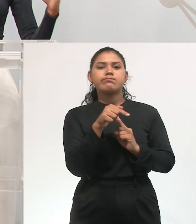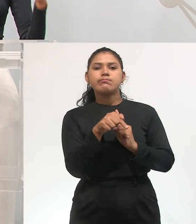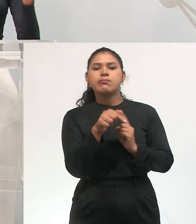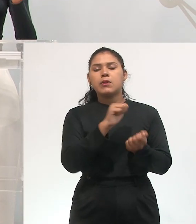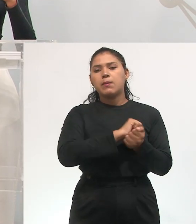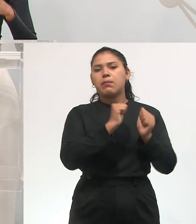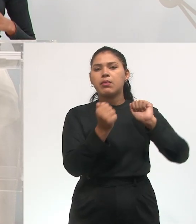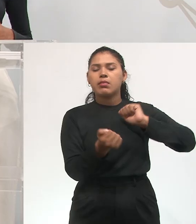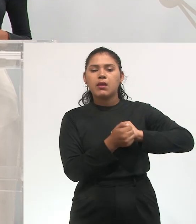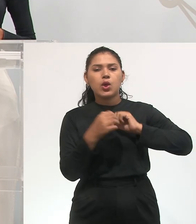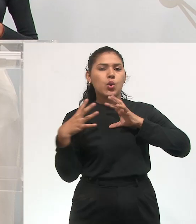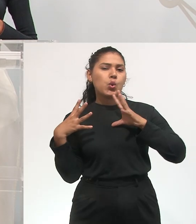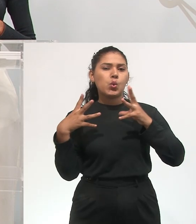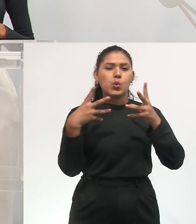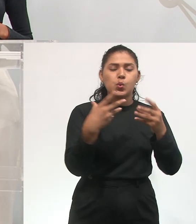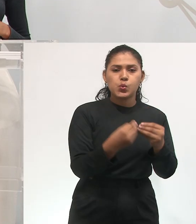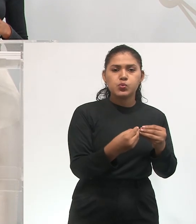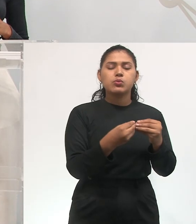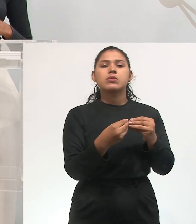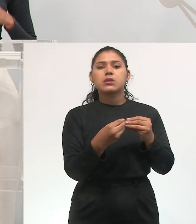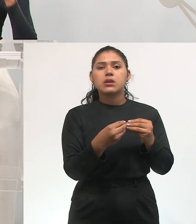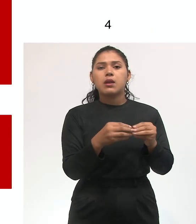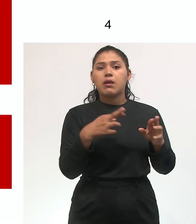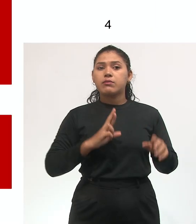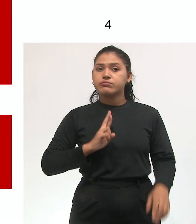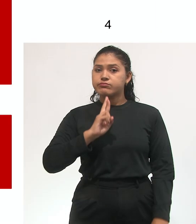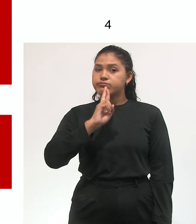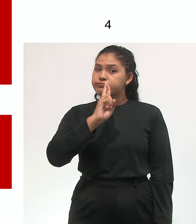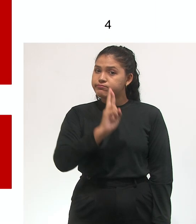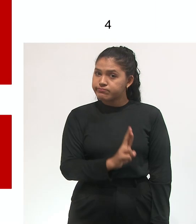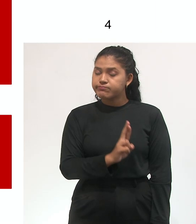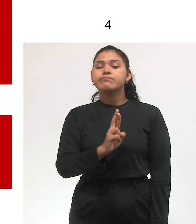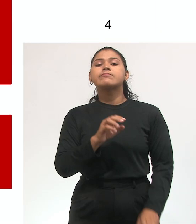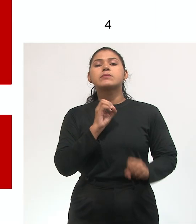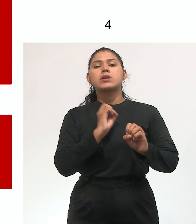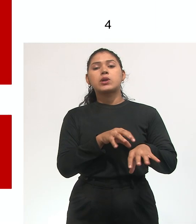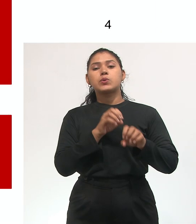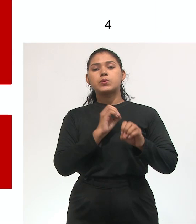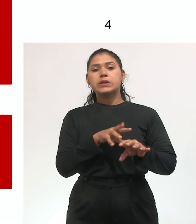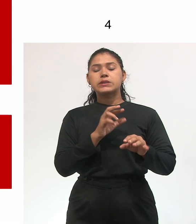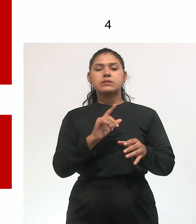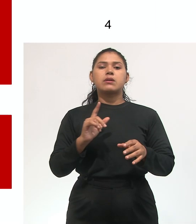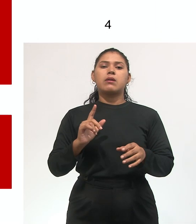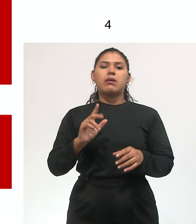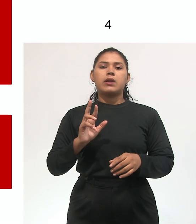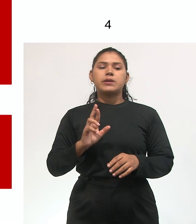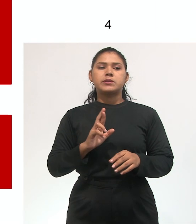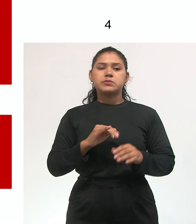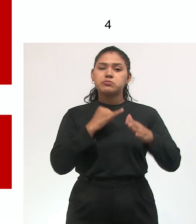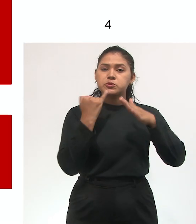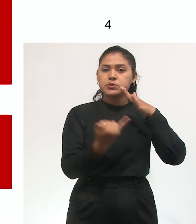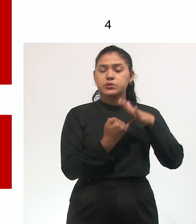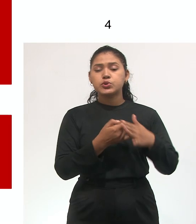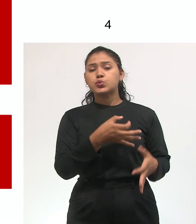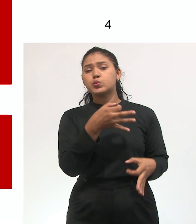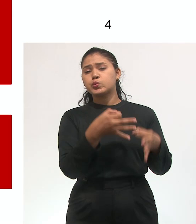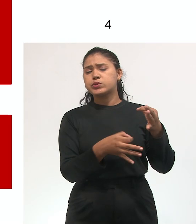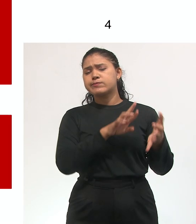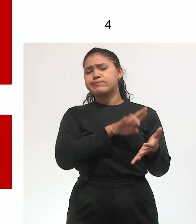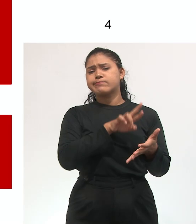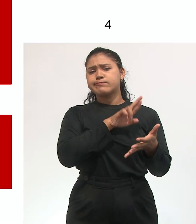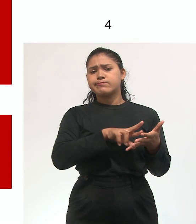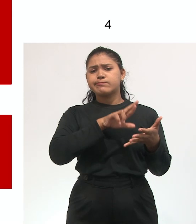sociais, vai moldar a religião, né, educacionais, religiosas, né,